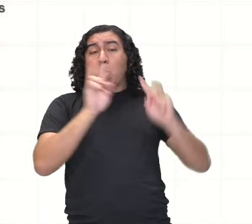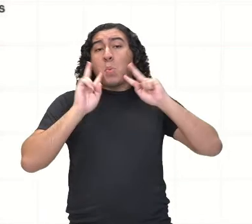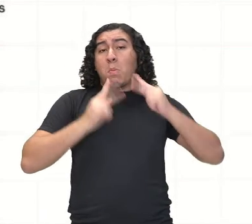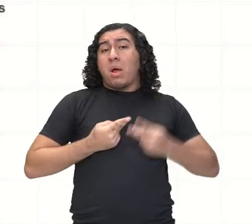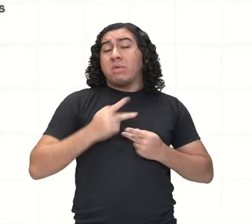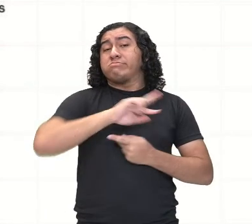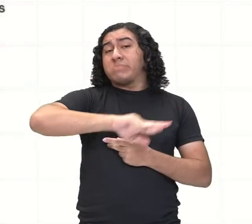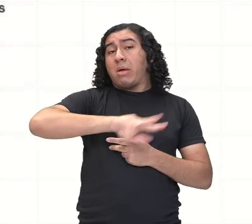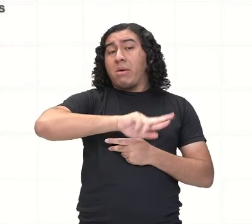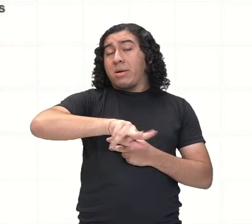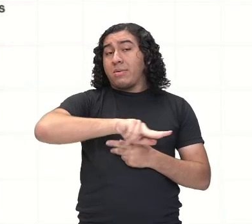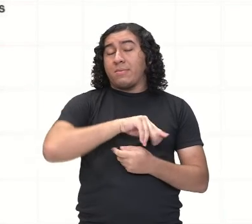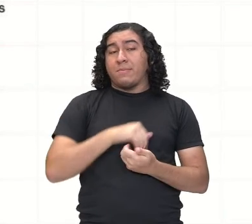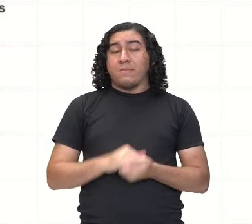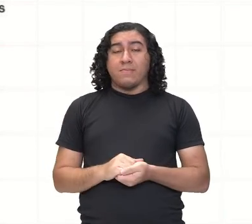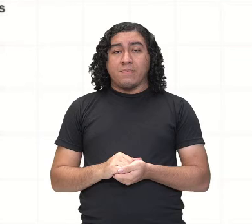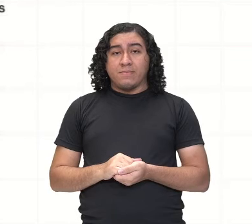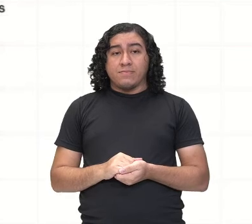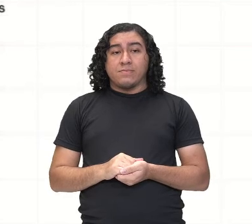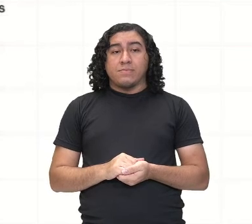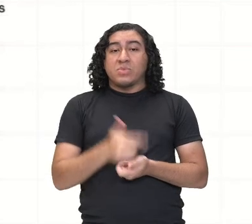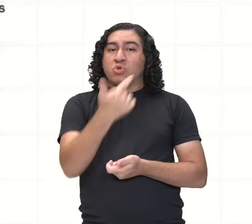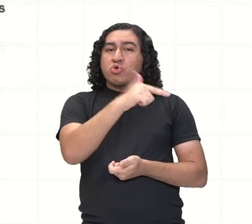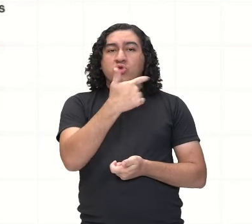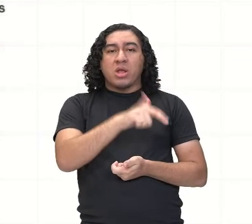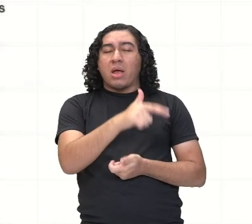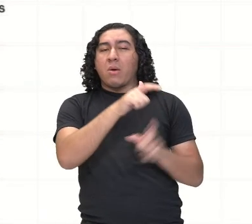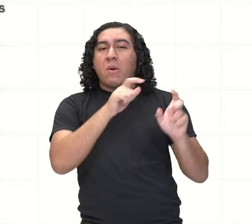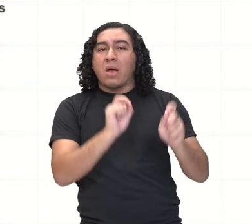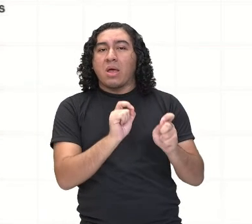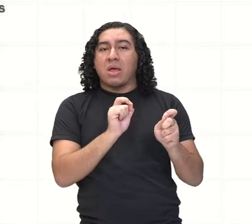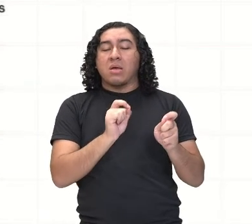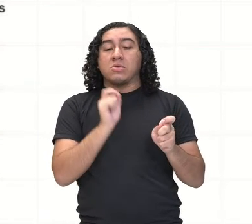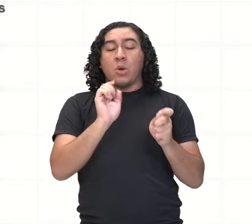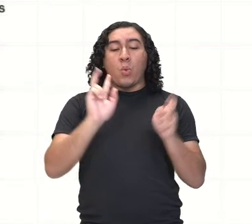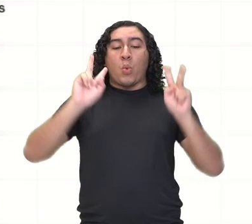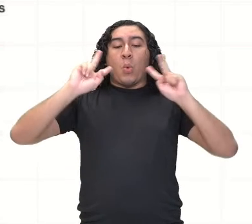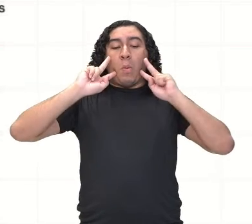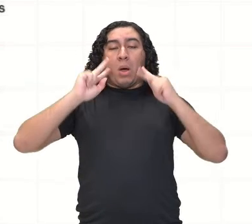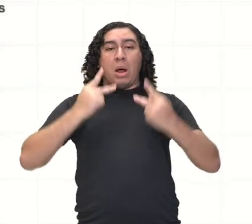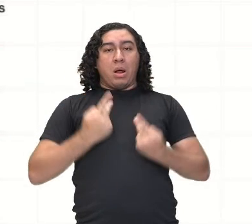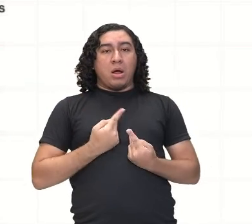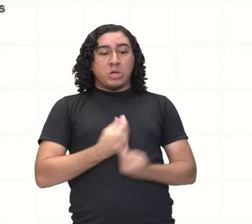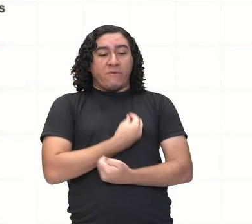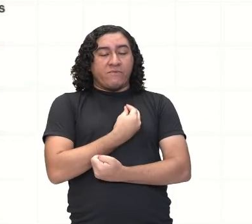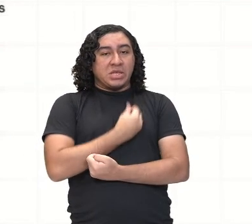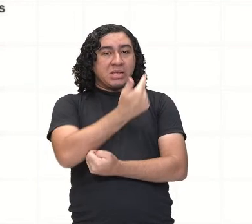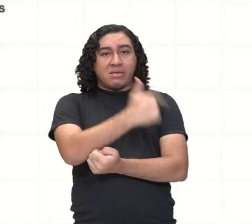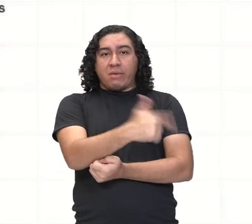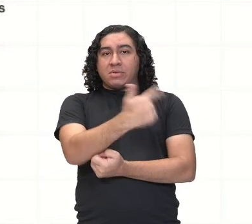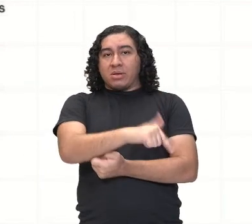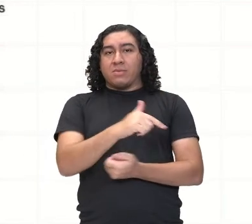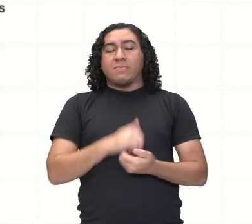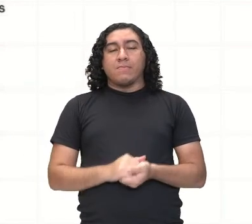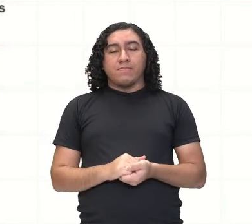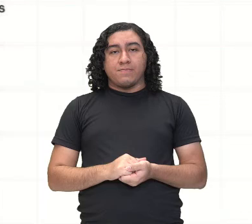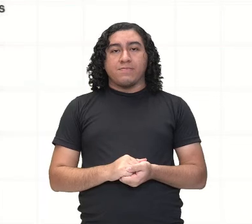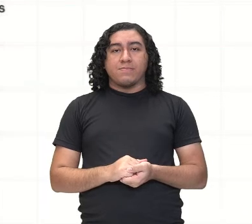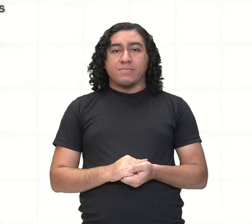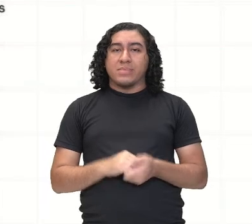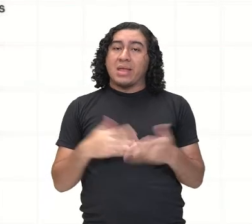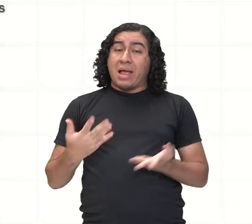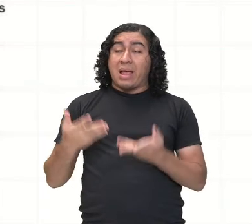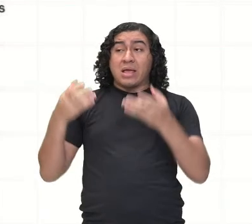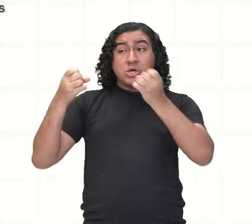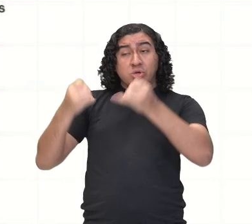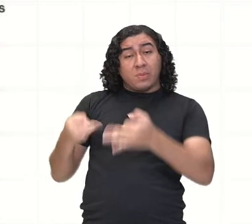ele é selvagem, ele não tem a questão da humanidade. Então, o que vai justificar essas práticas de violência? Então,